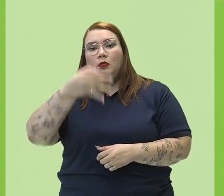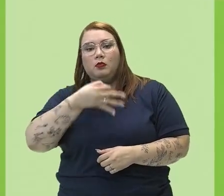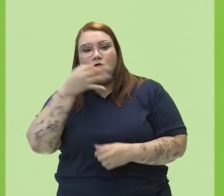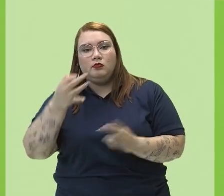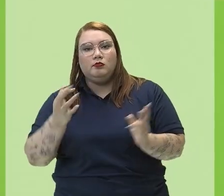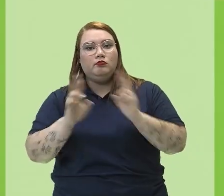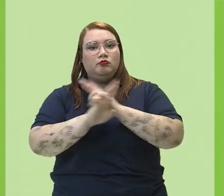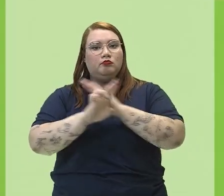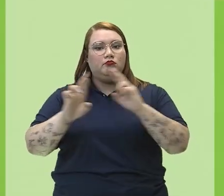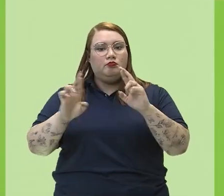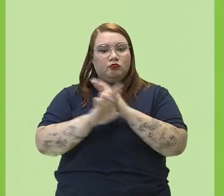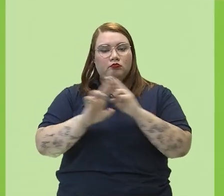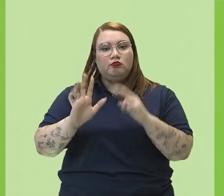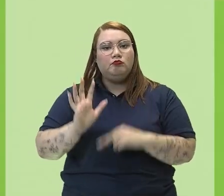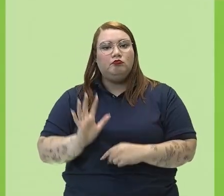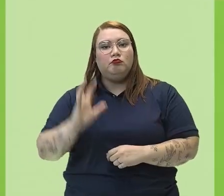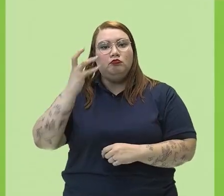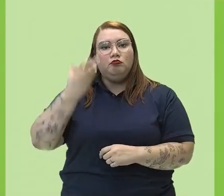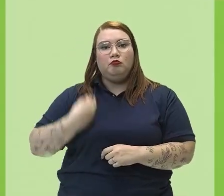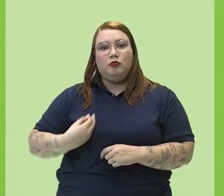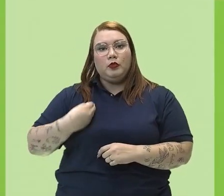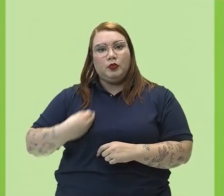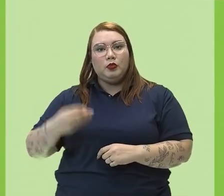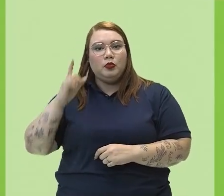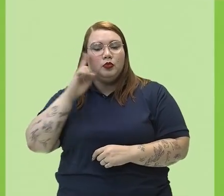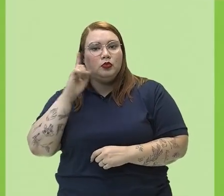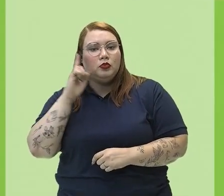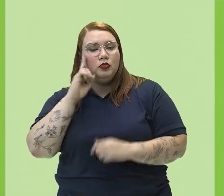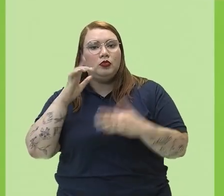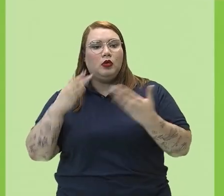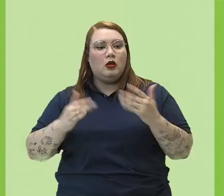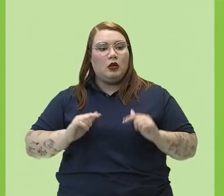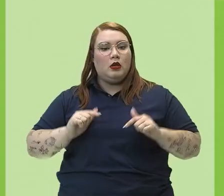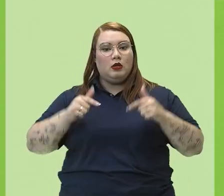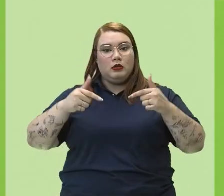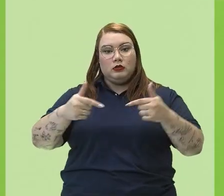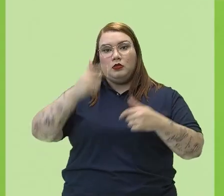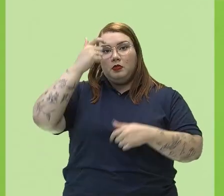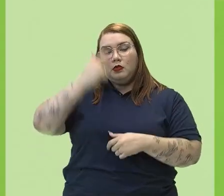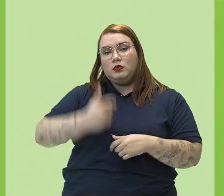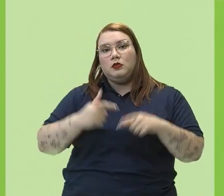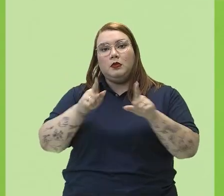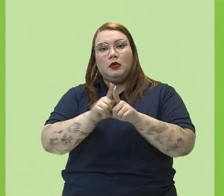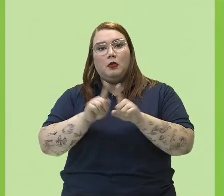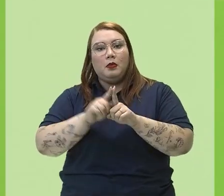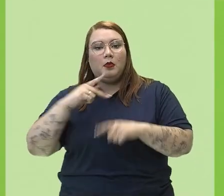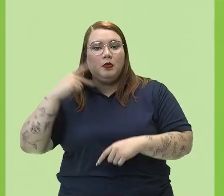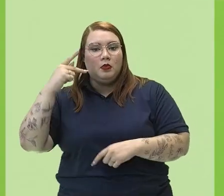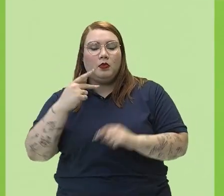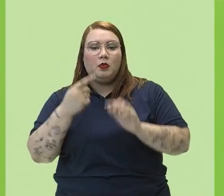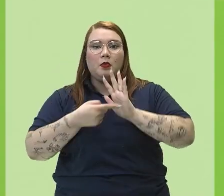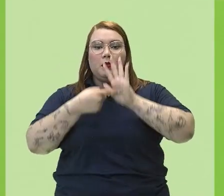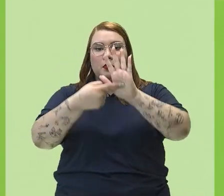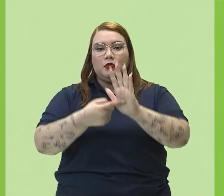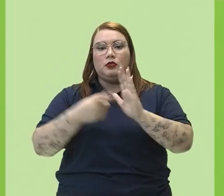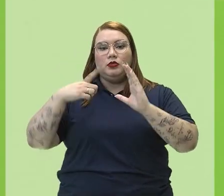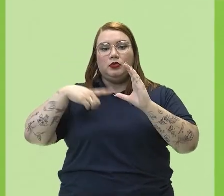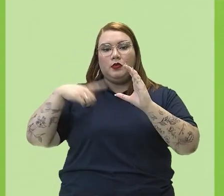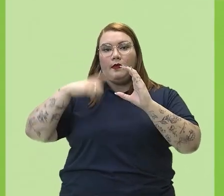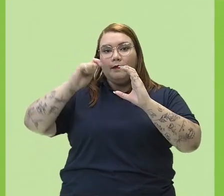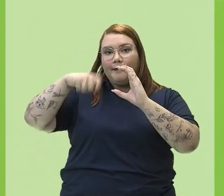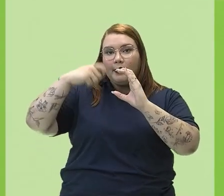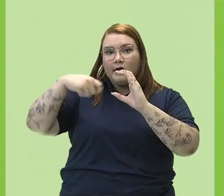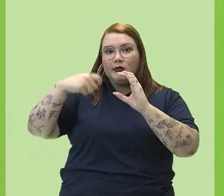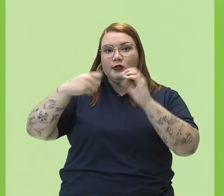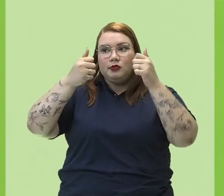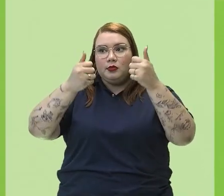às situações ali do nosso dia a dia, né, tanto a ação pessoal quanto a política, a gente trouxe um vídeo, né, que esse vídeo ele